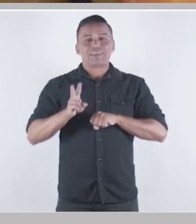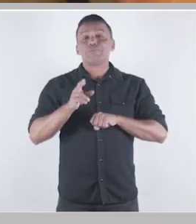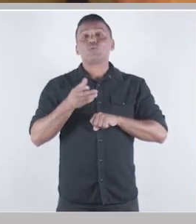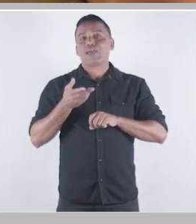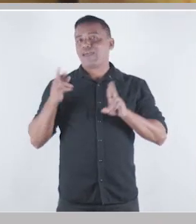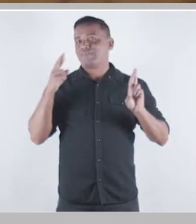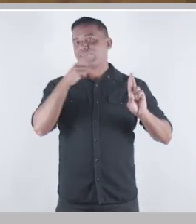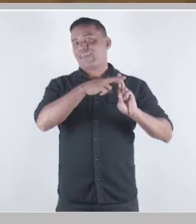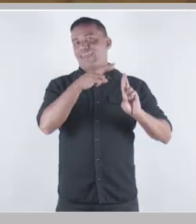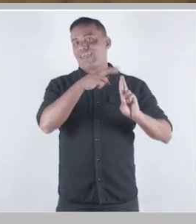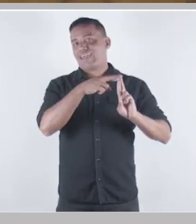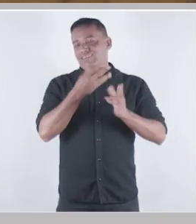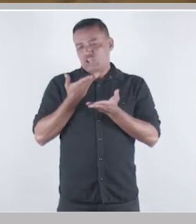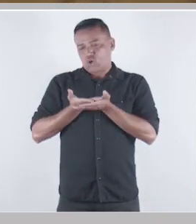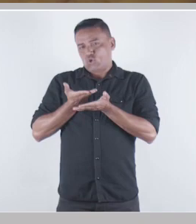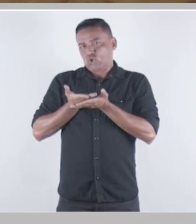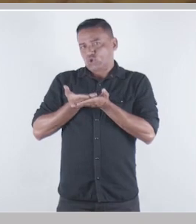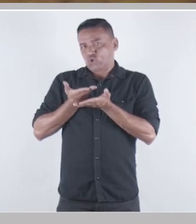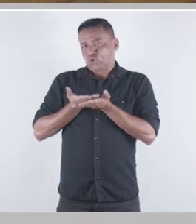referências, assim, de quando eu estudei